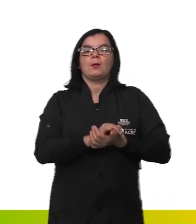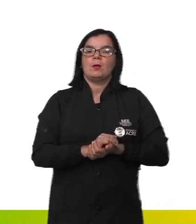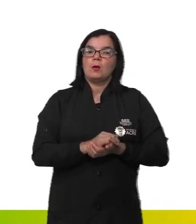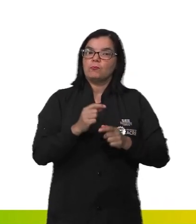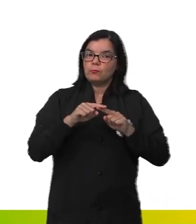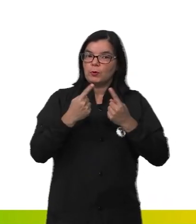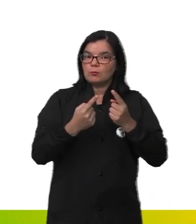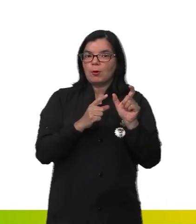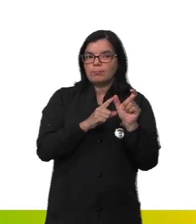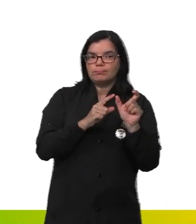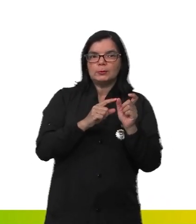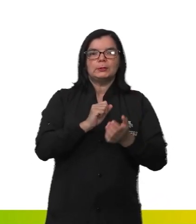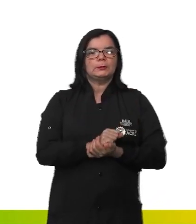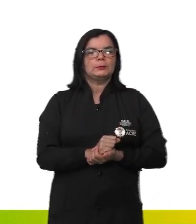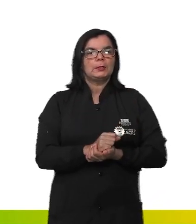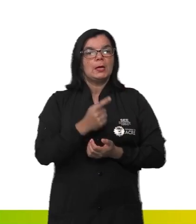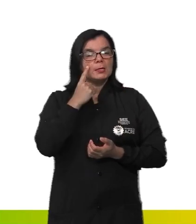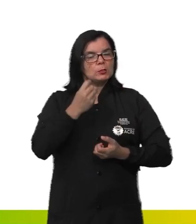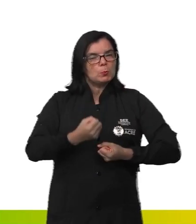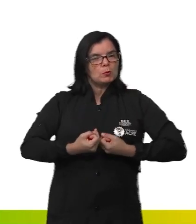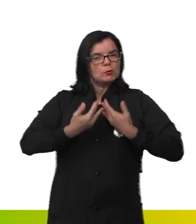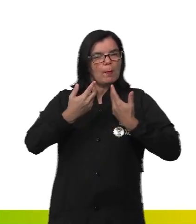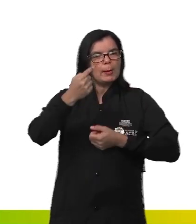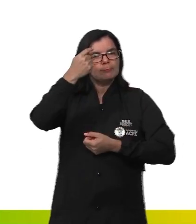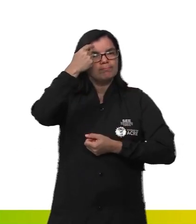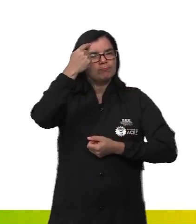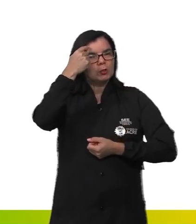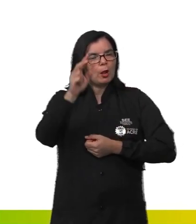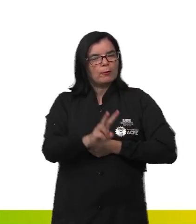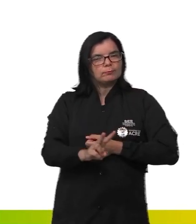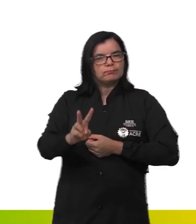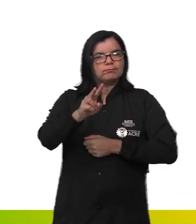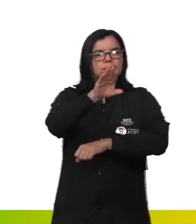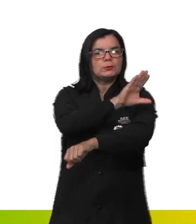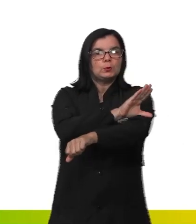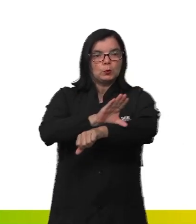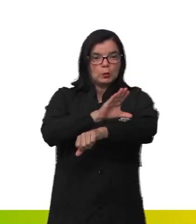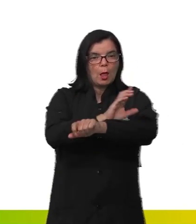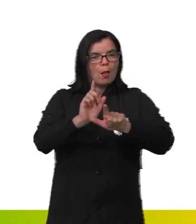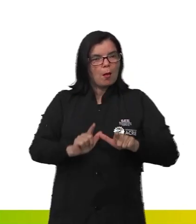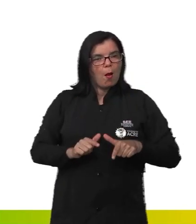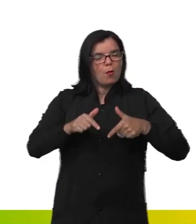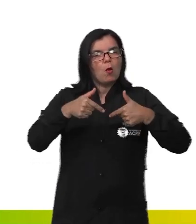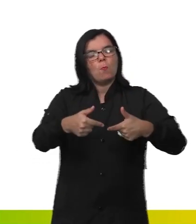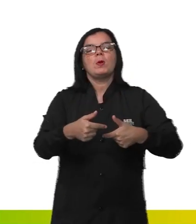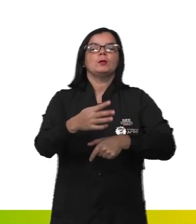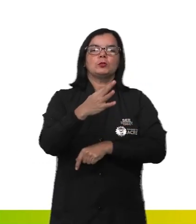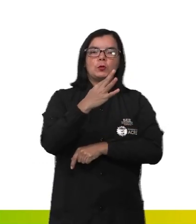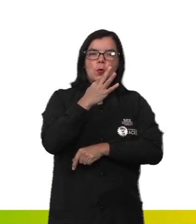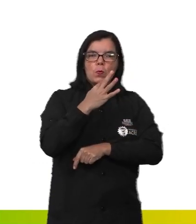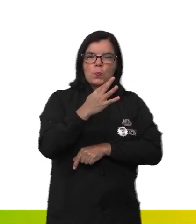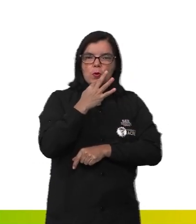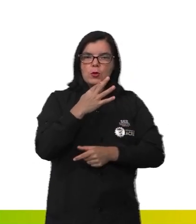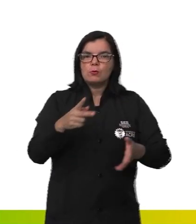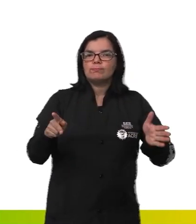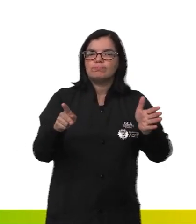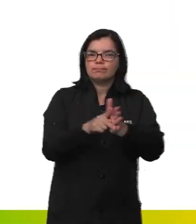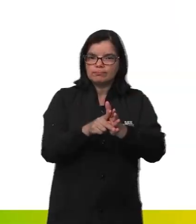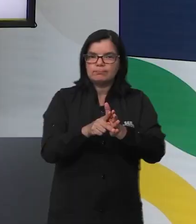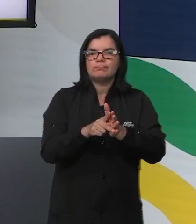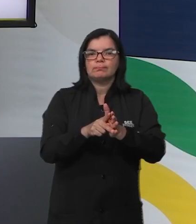ela é pertencente. Essas expressões refletem a valorização cultural e a luta pelo reconhecimento